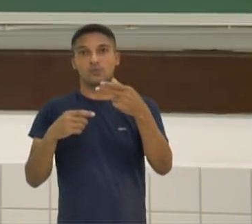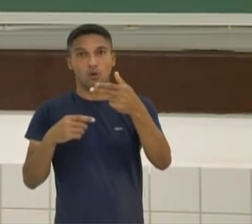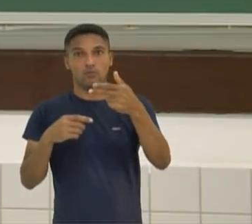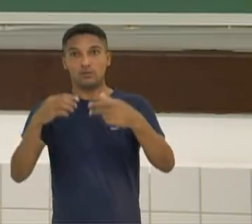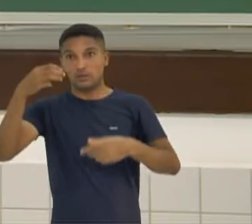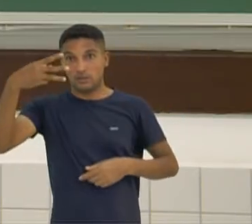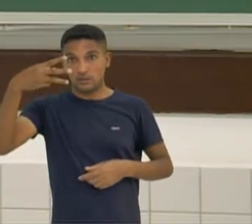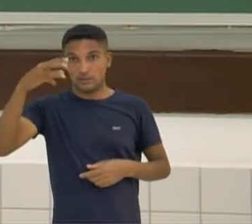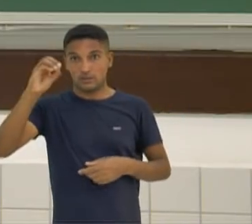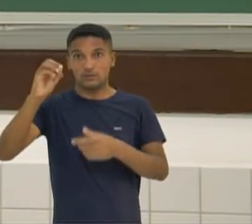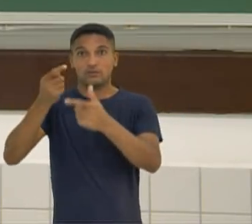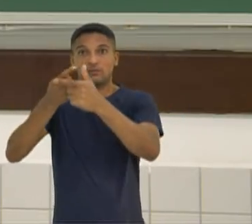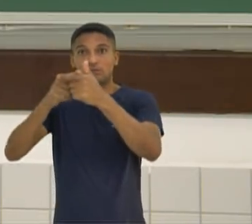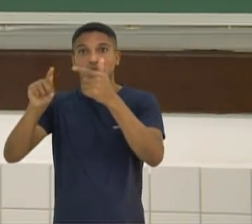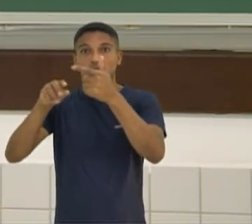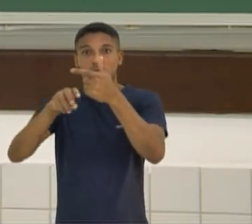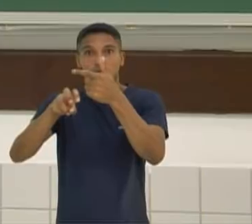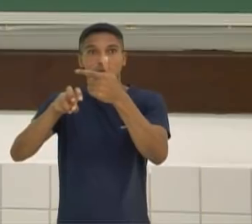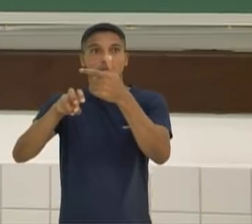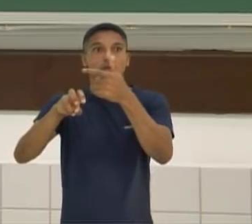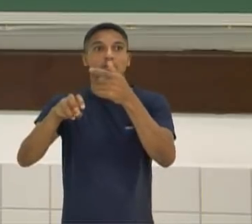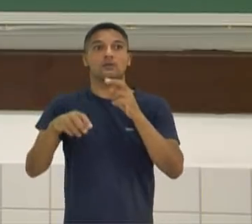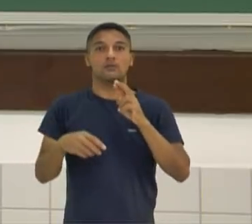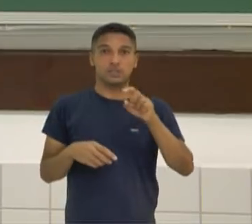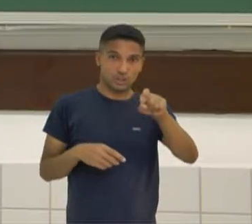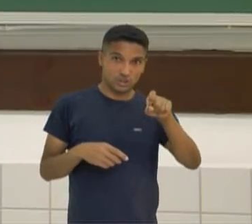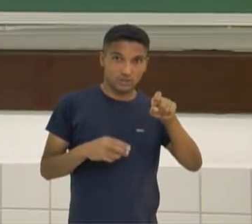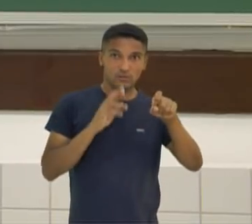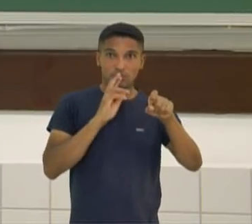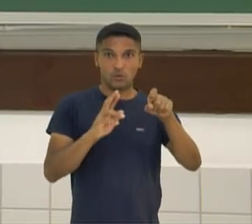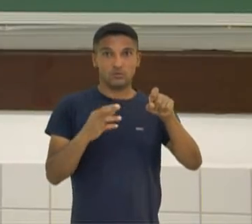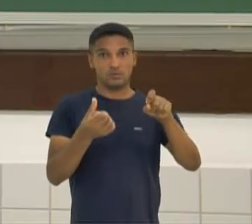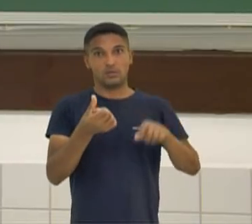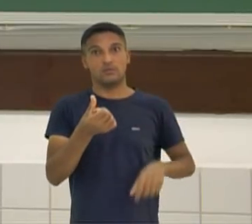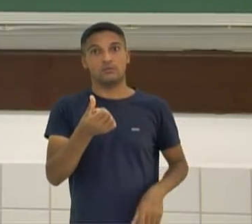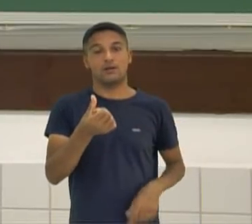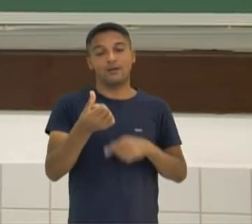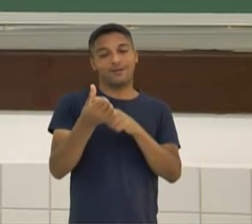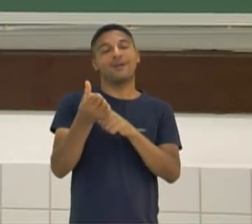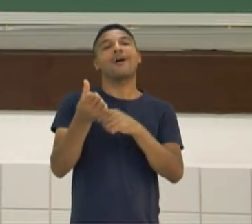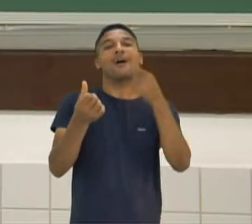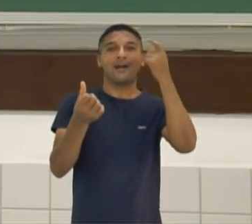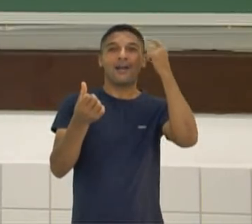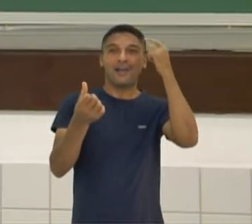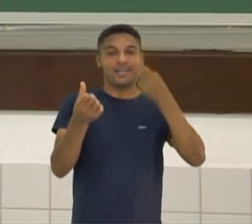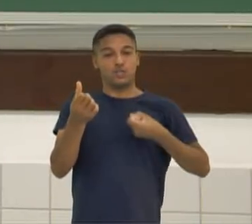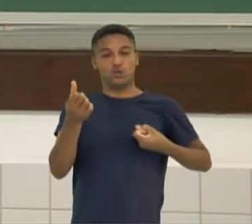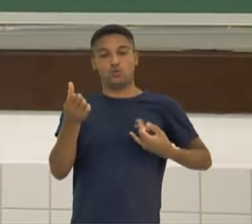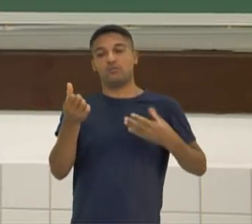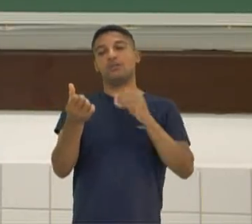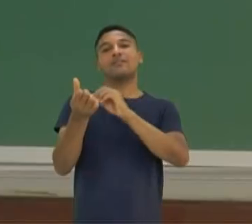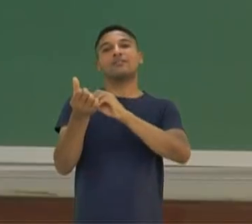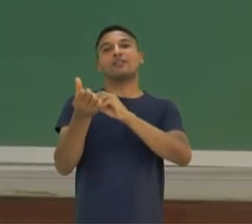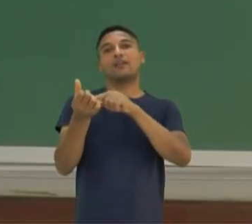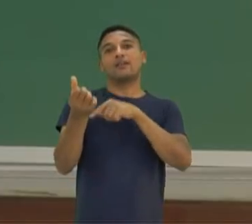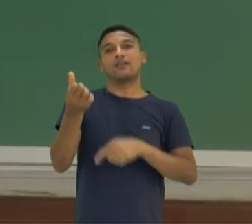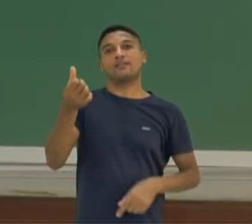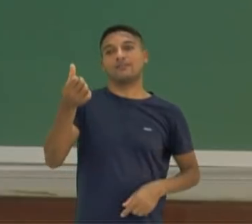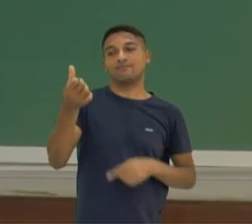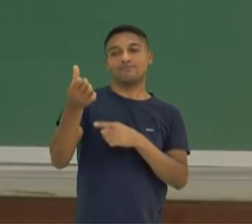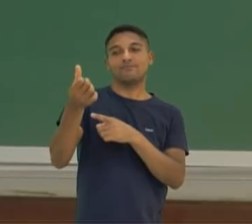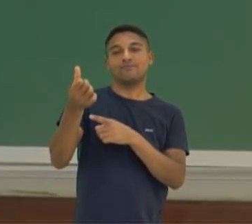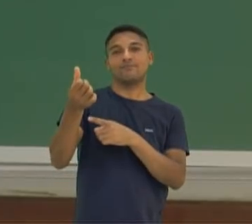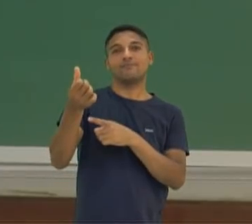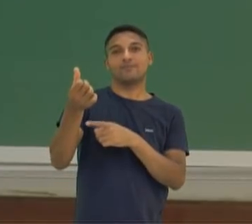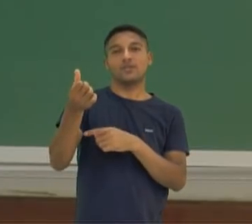30 divididos por 5, 6. Qual foi o número que eu pensei? Foi o número 6. Será que isso é verdade?